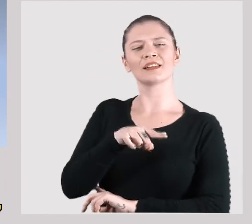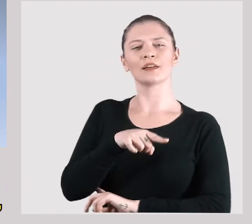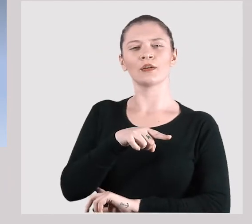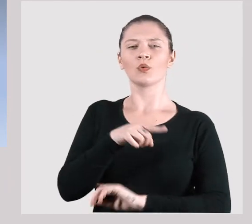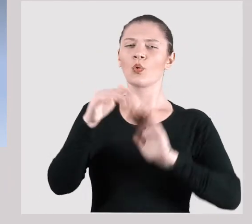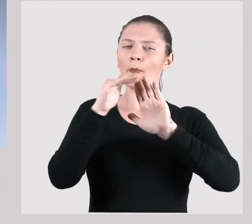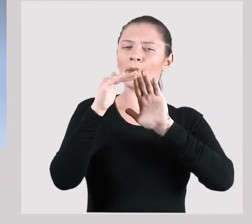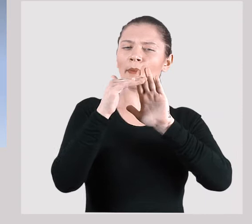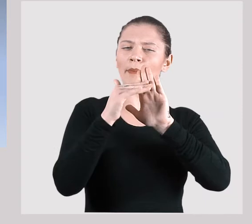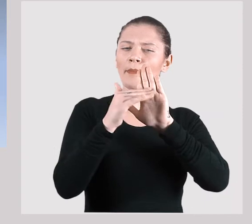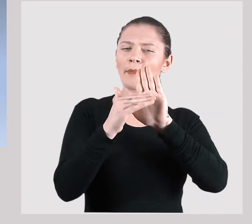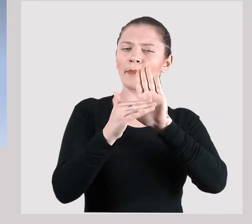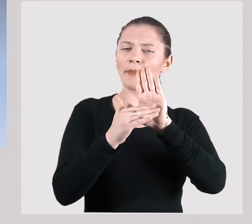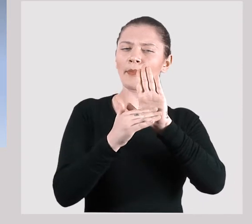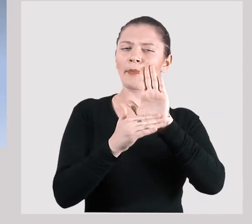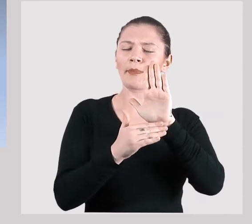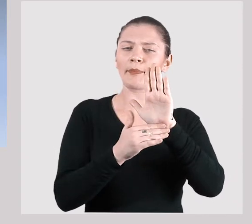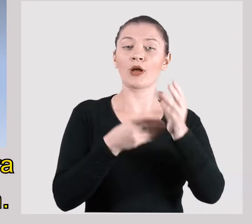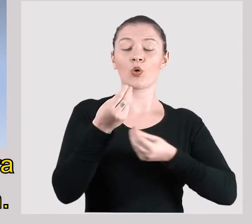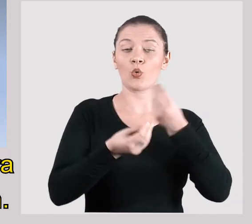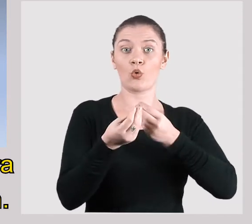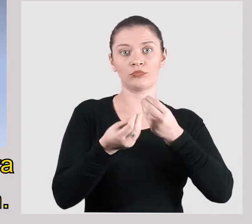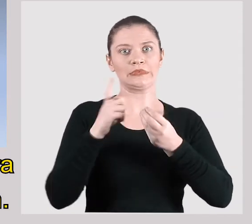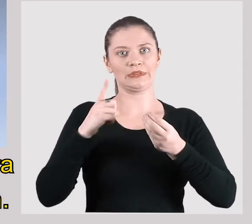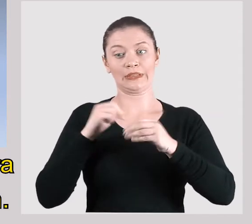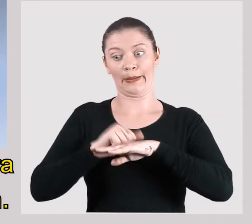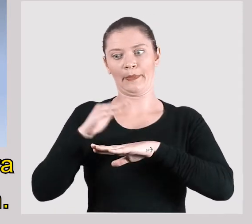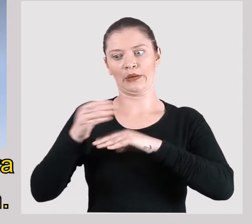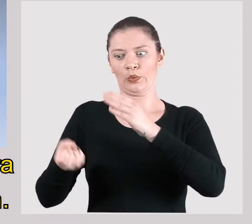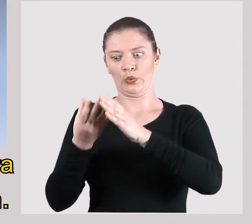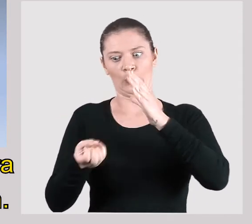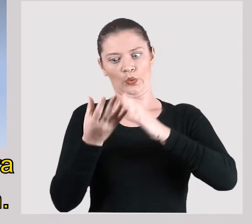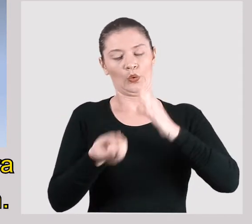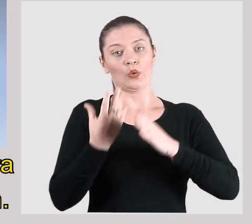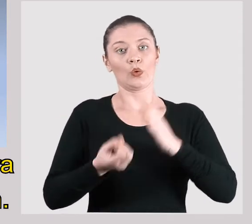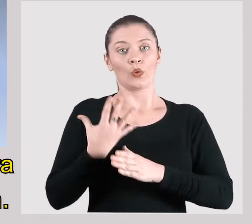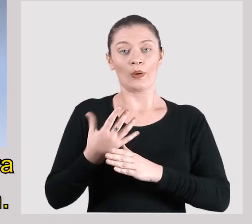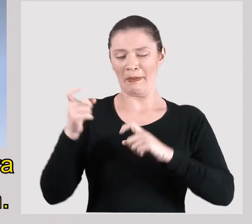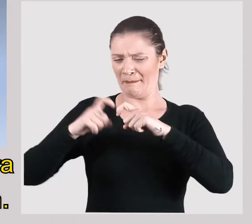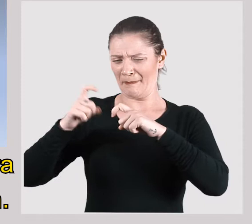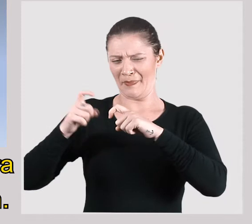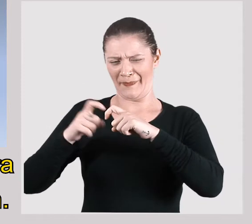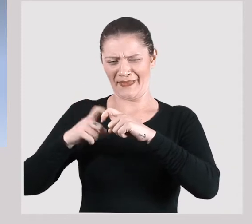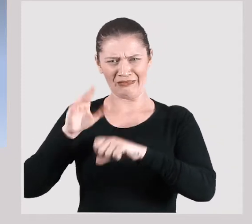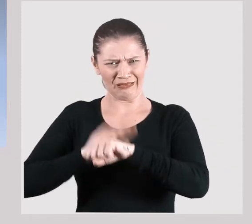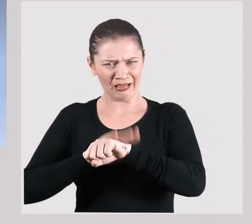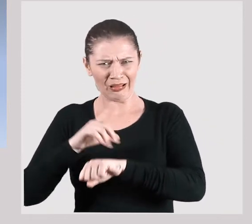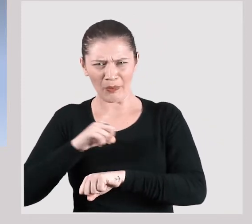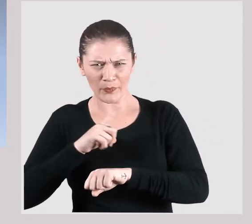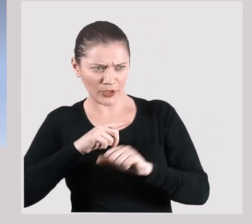guidelines. Como existem muitos guidelines surgindo, os médicos eles não têm tempo para ler todos os artigos que existem.